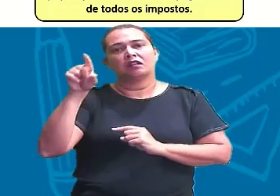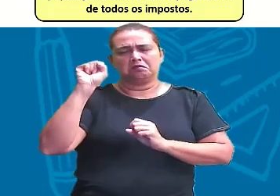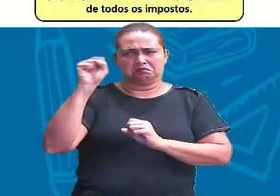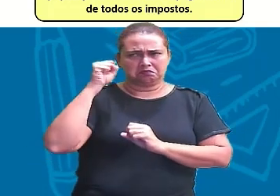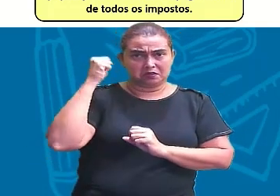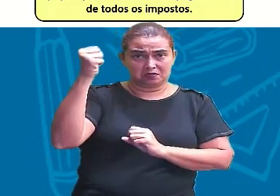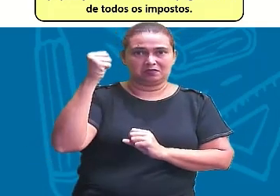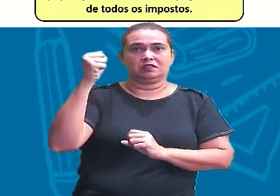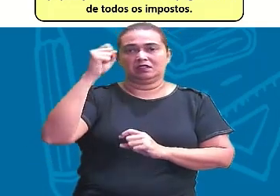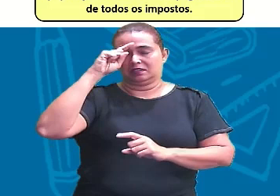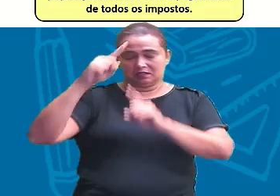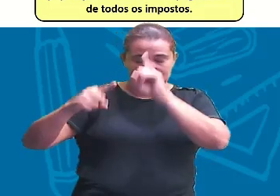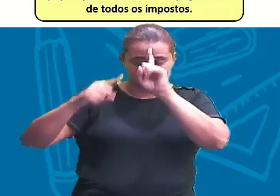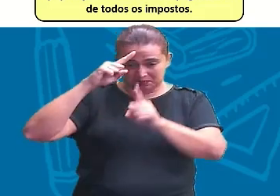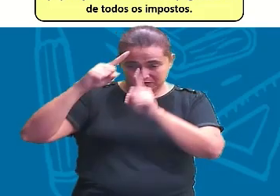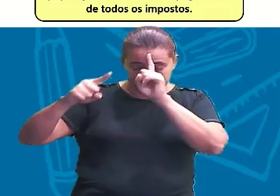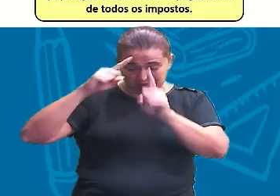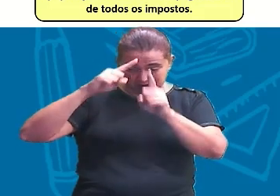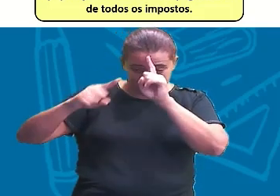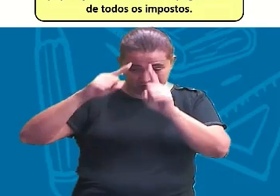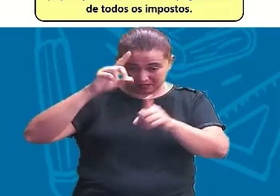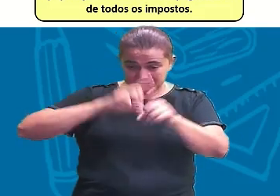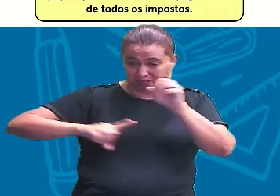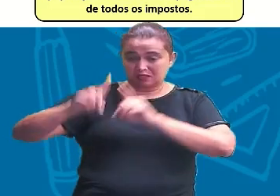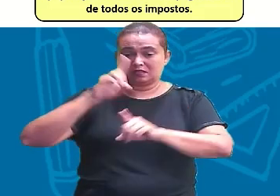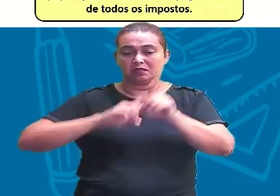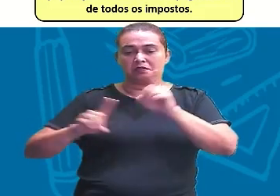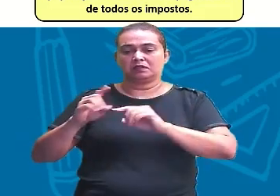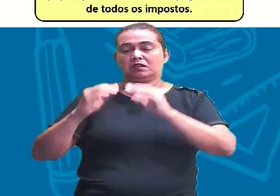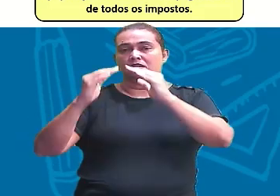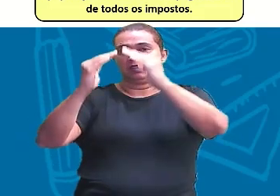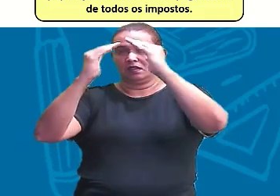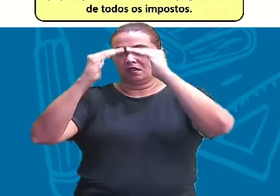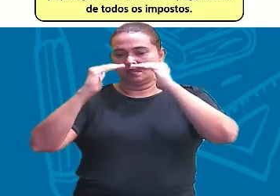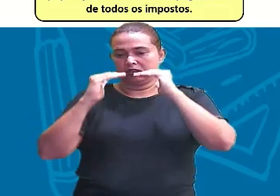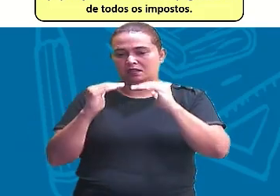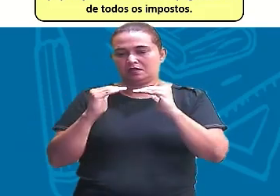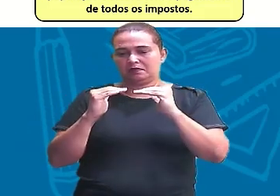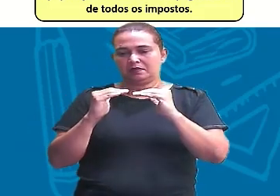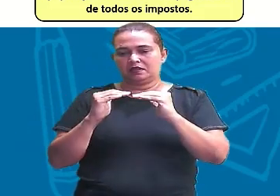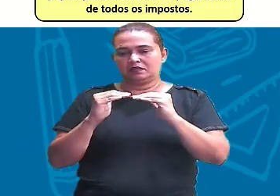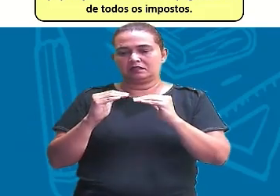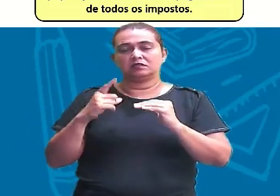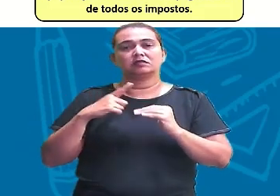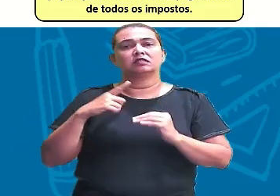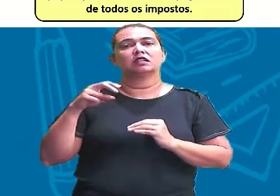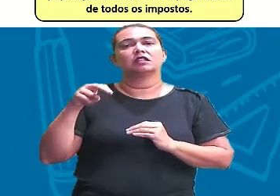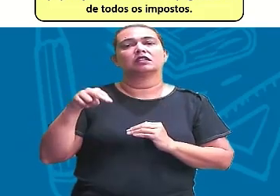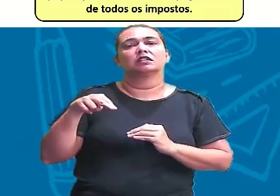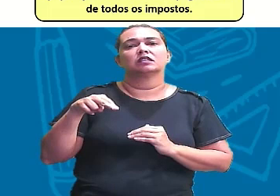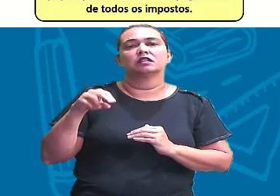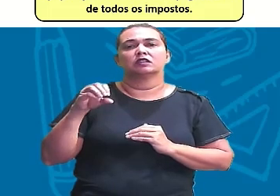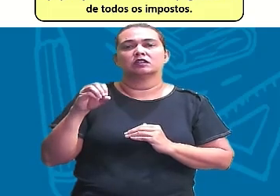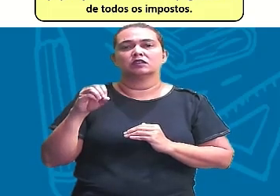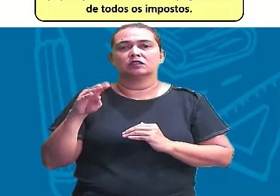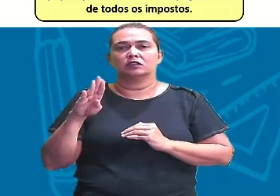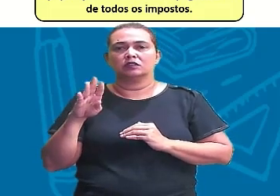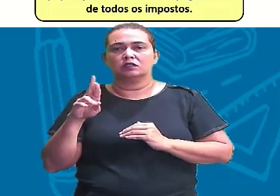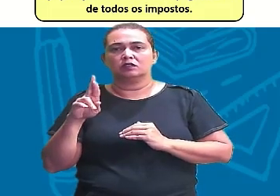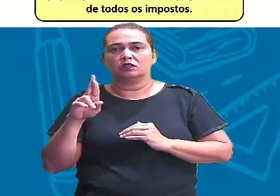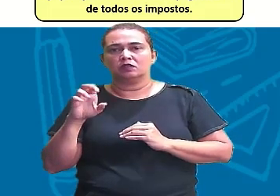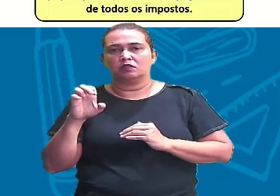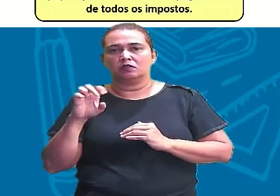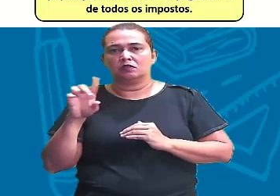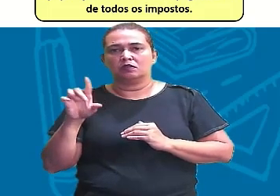suficiente para mandar mais do que os outros. Tá? Abaixo do clero, nós temos o segundo estado, tá?